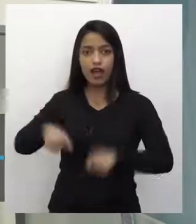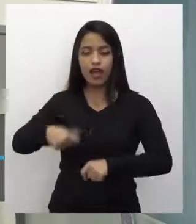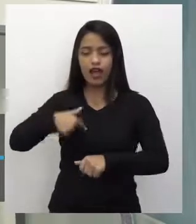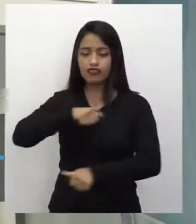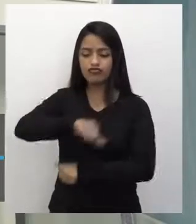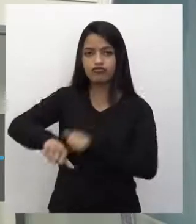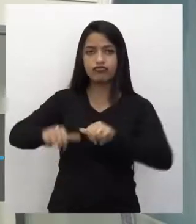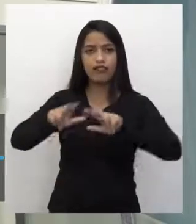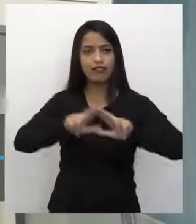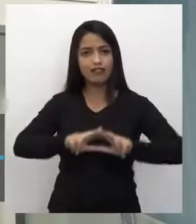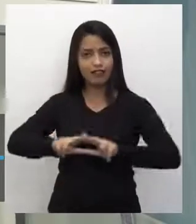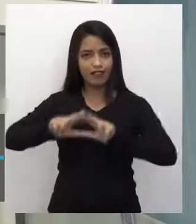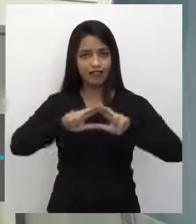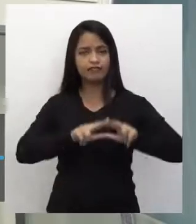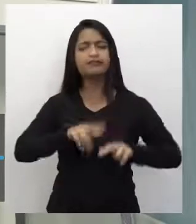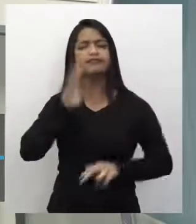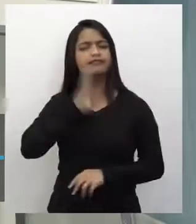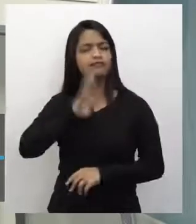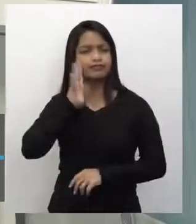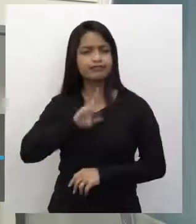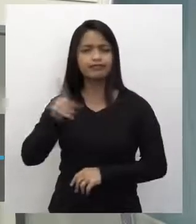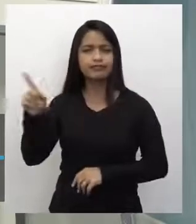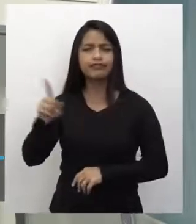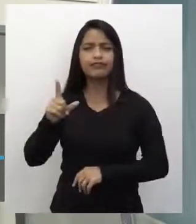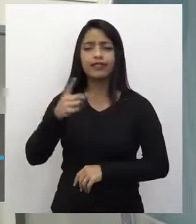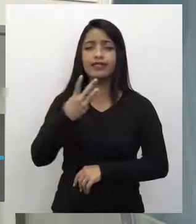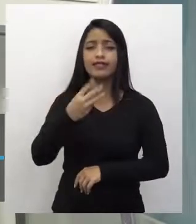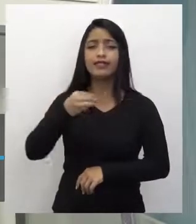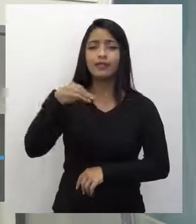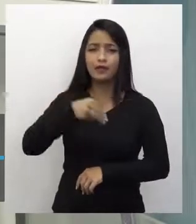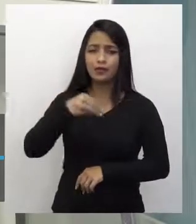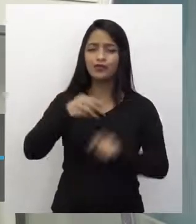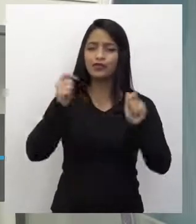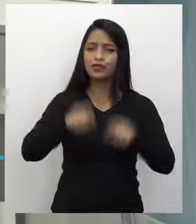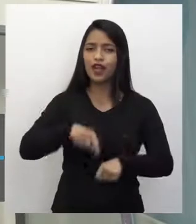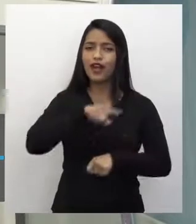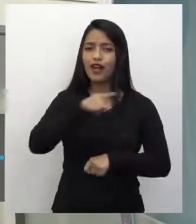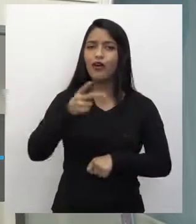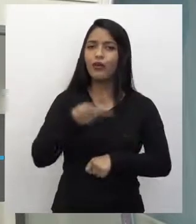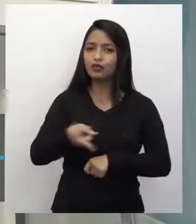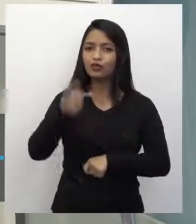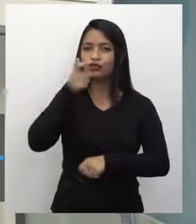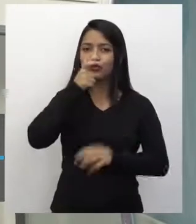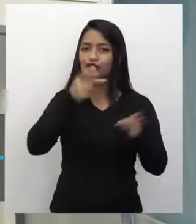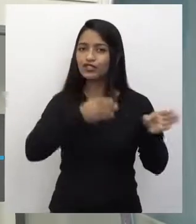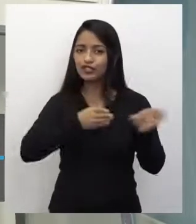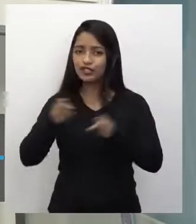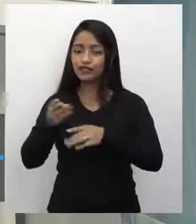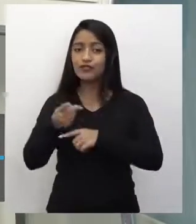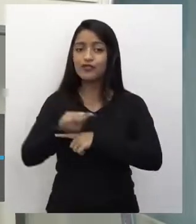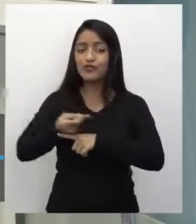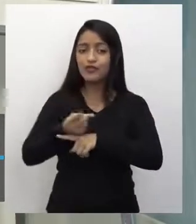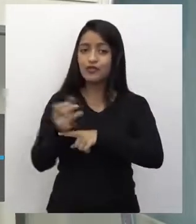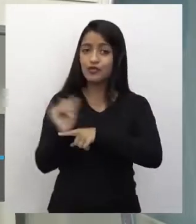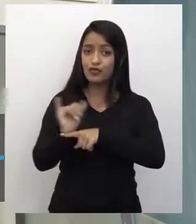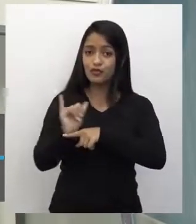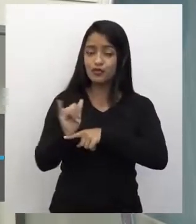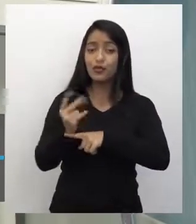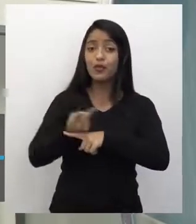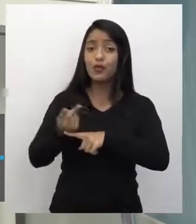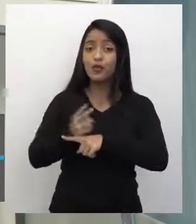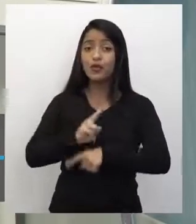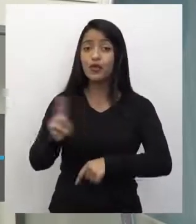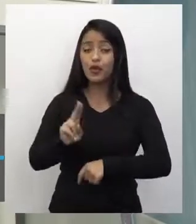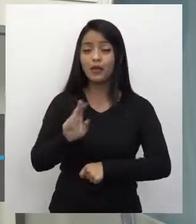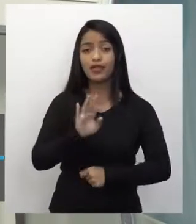É uma peça que tem 30 minutos, vocês podem continuar assistindo depois, se vocês quiserem no YouTube, tá? É só colocar lá, TESPs, que vocês